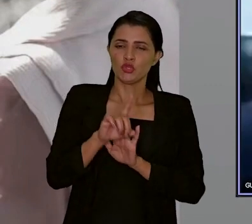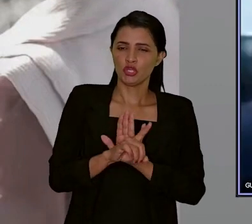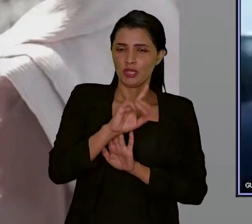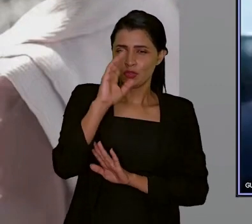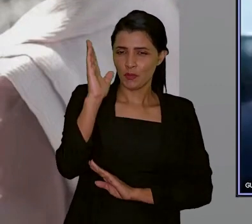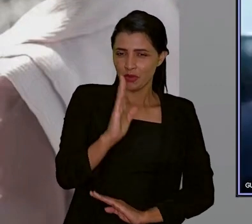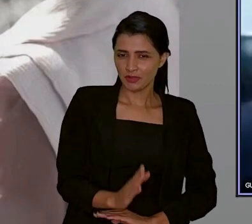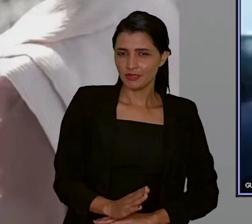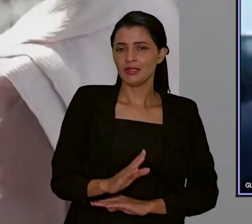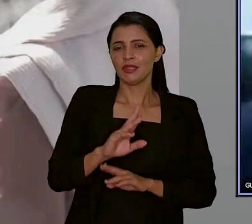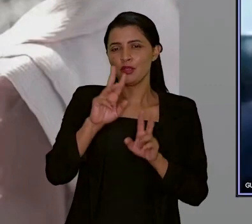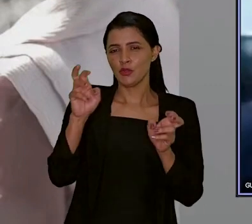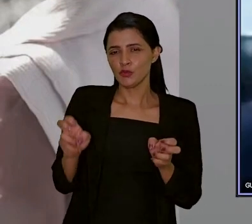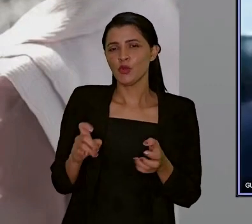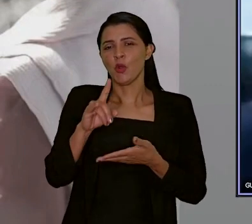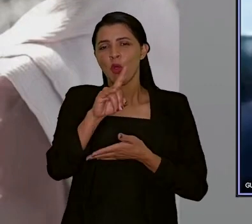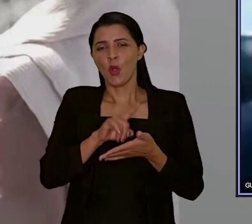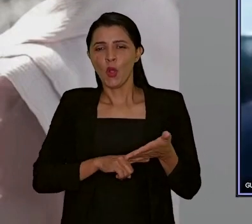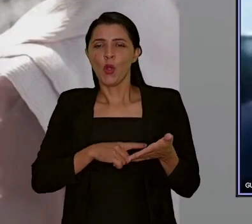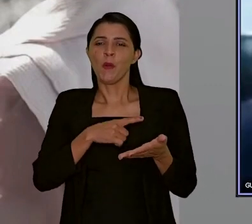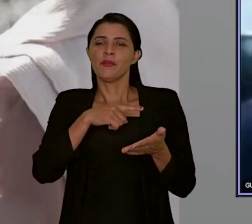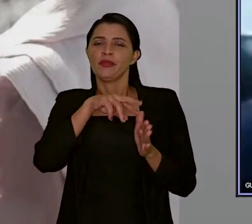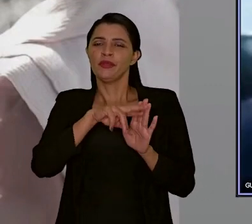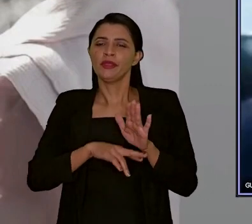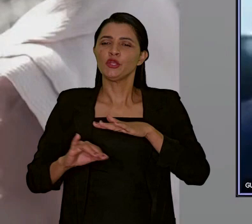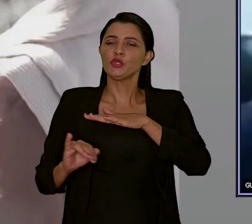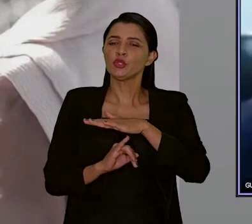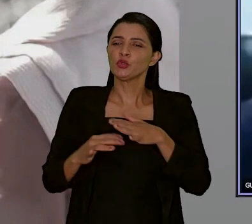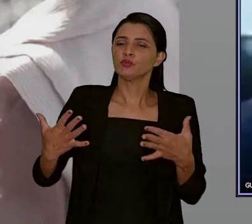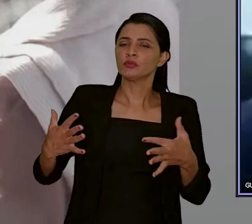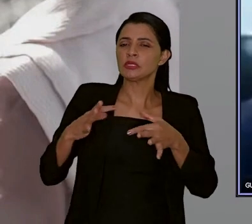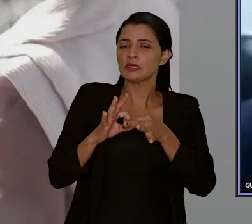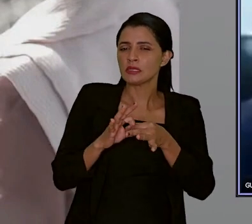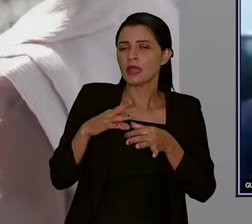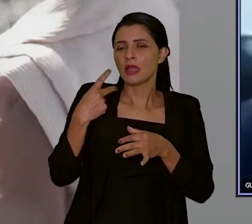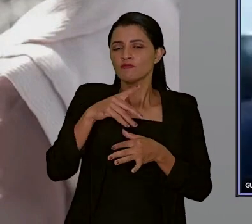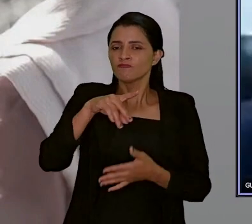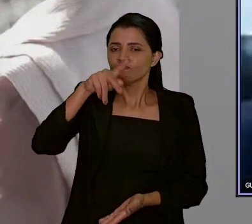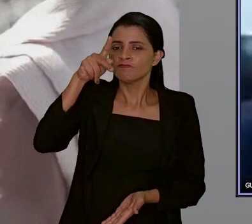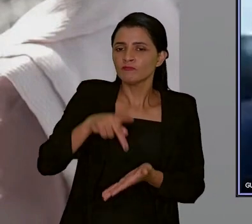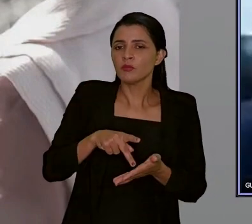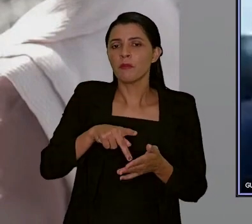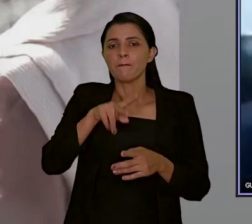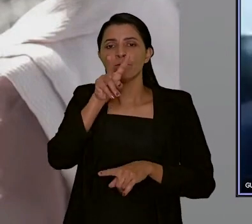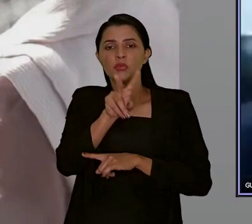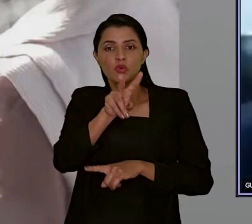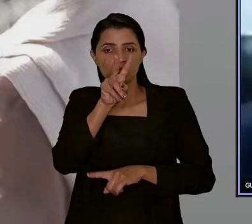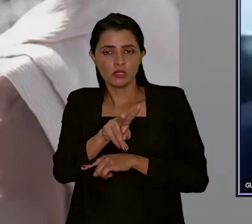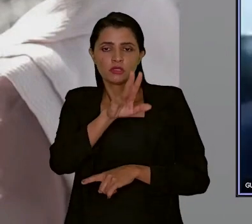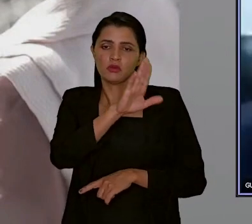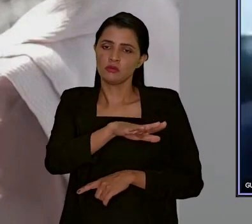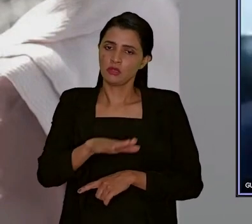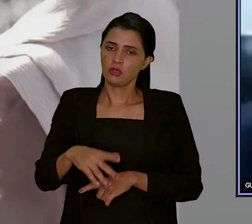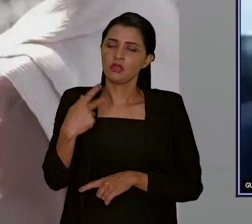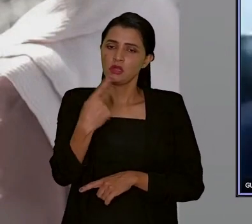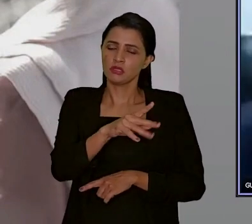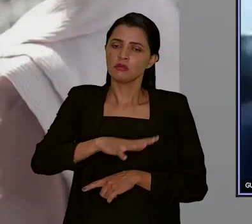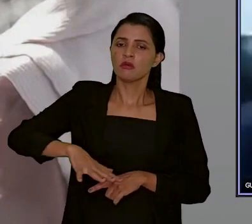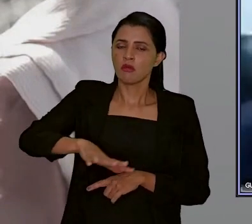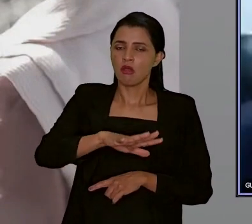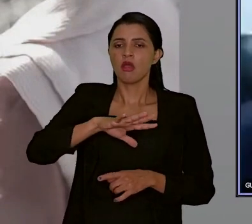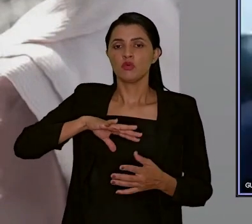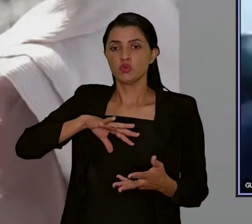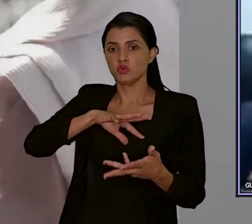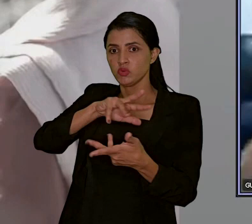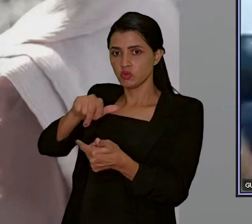aos instrumentos, enfim, aos institutos ligados à efetiva proteção à criança no âmbito internacional, né?